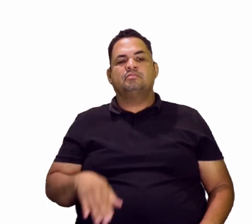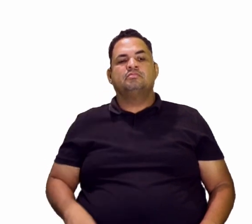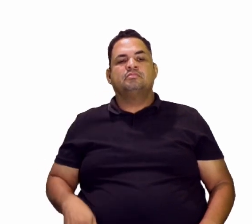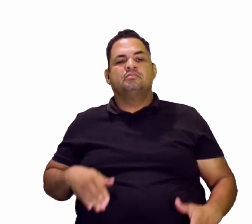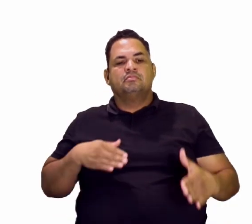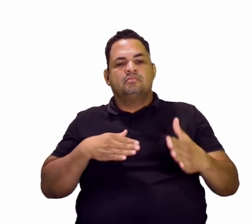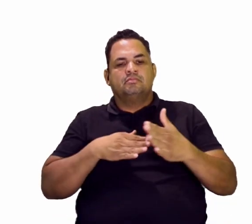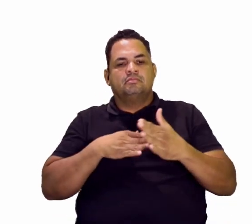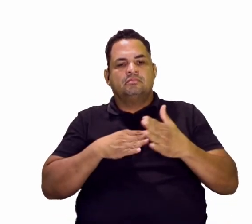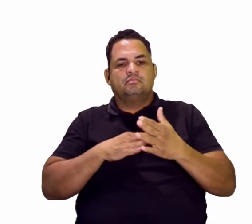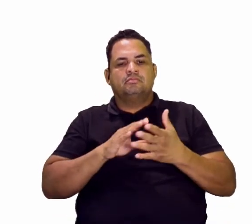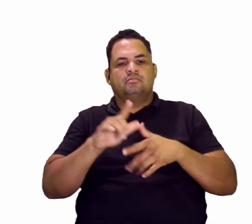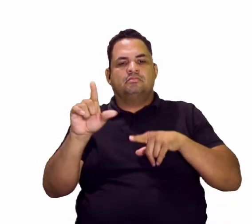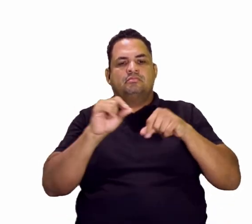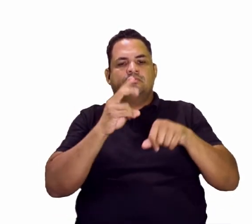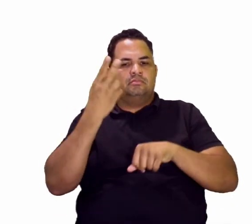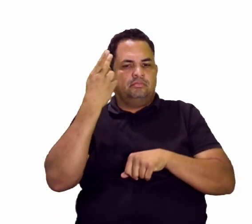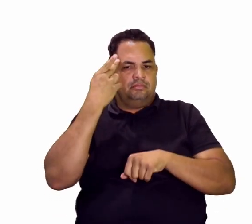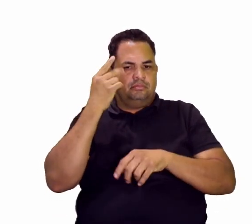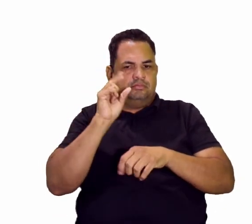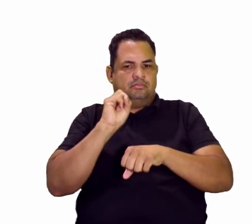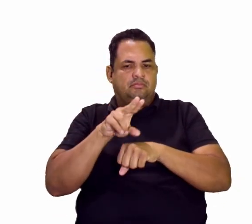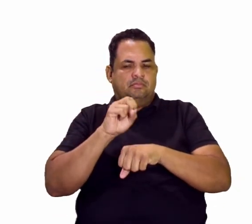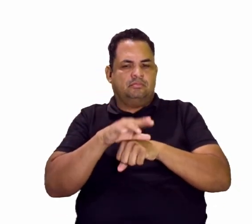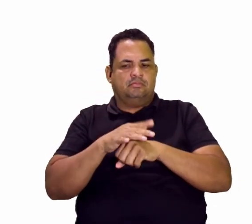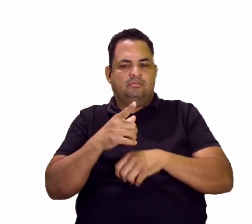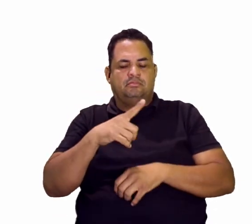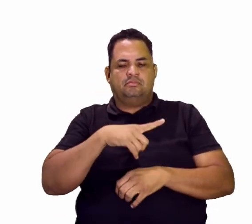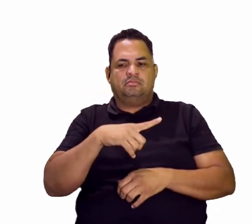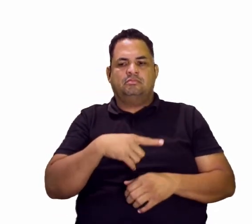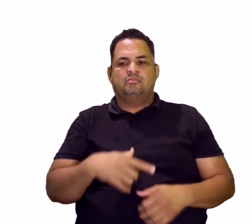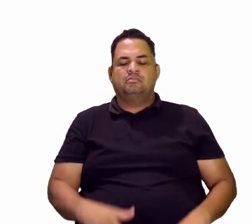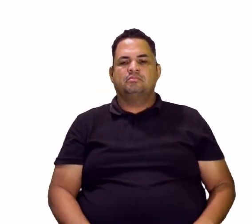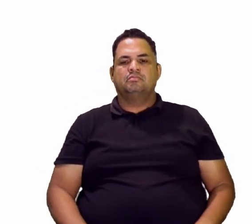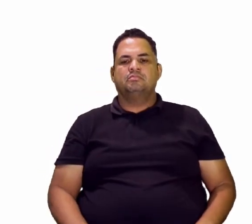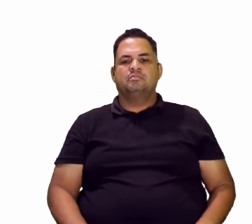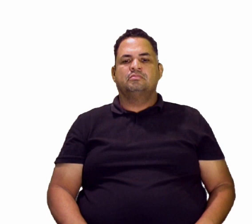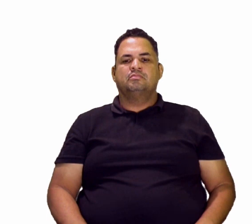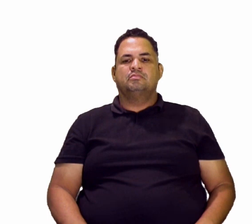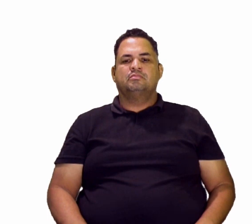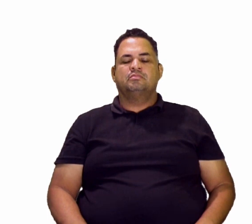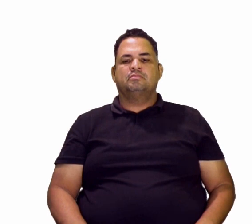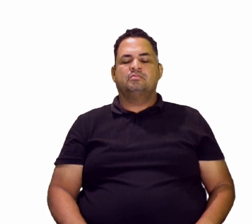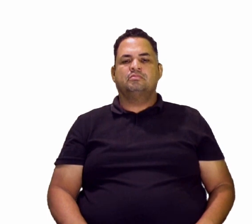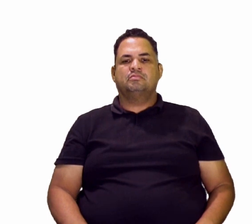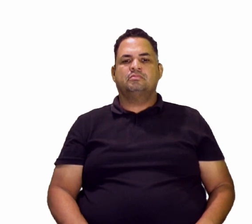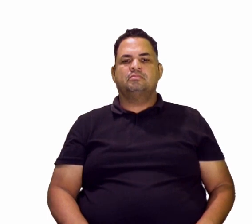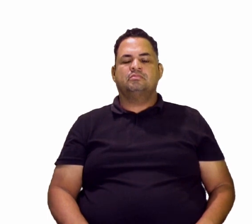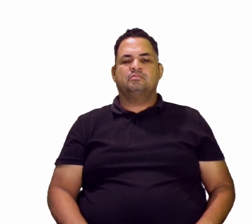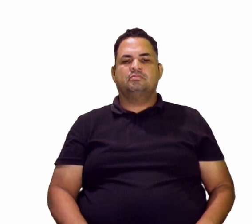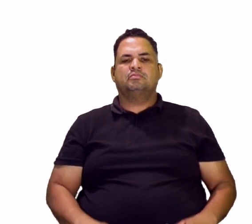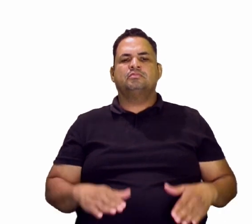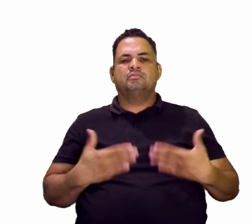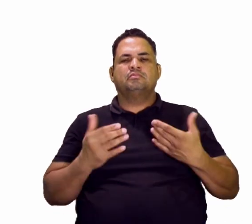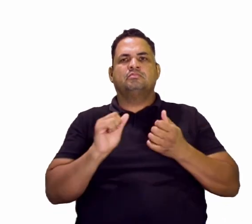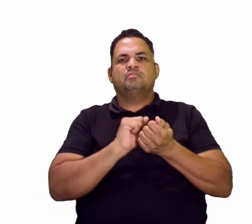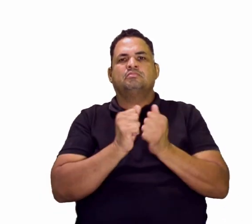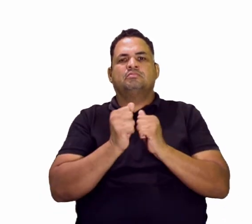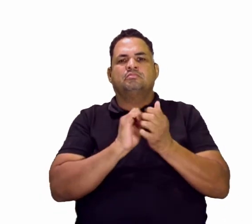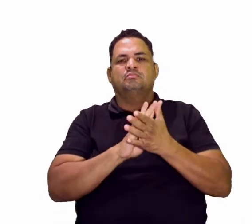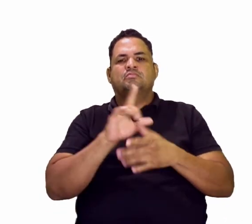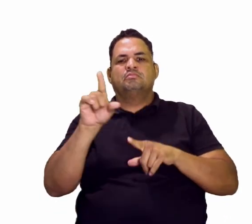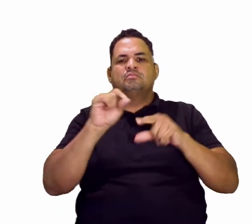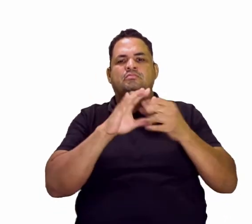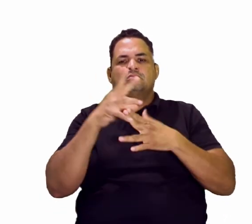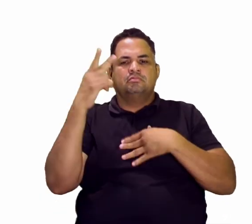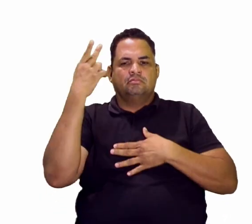E, impedir a seleção natural de vírus resistente. Imagine só como é que eu vou controlar a seleção natural, que é aquilo que